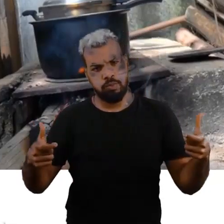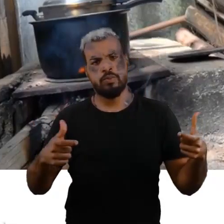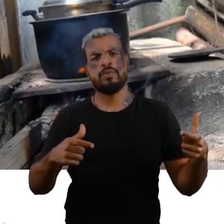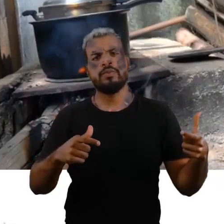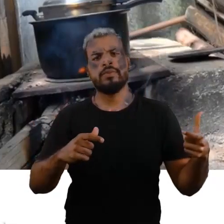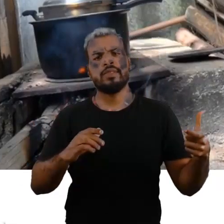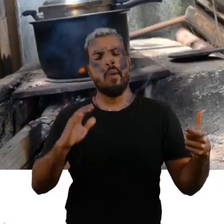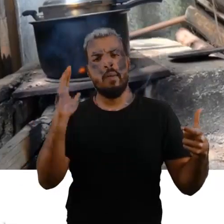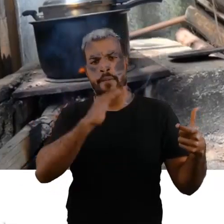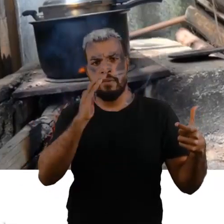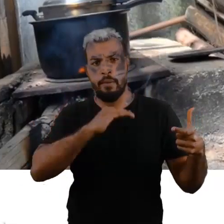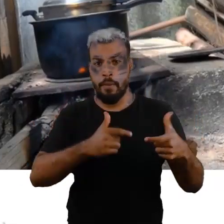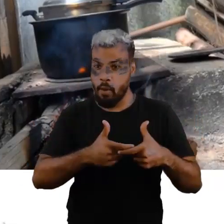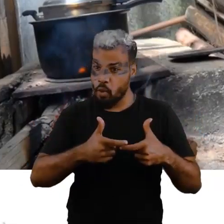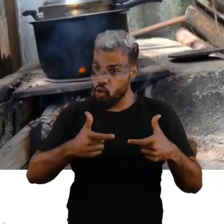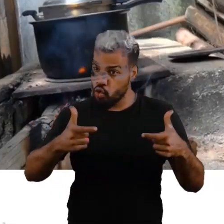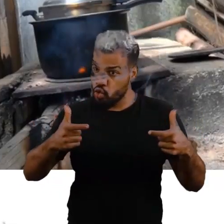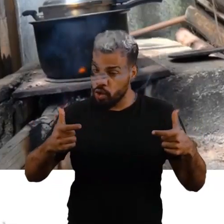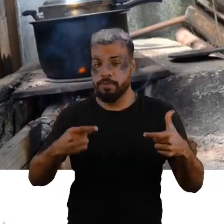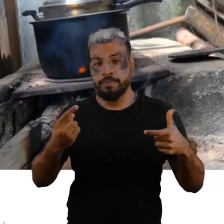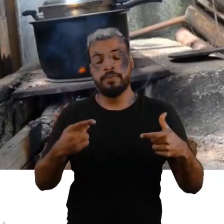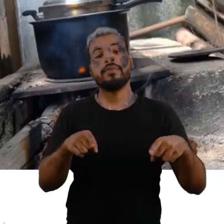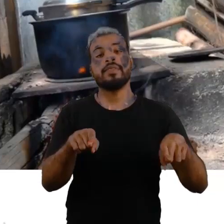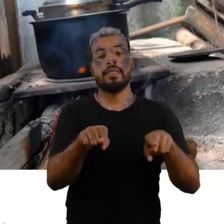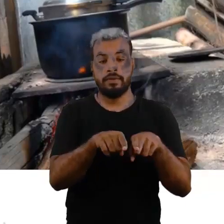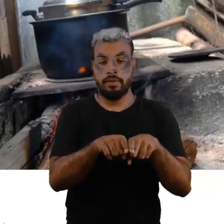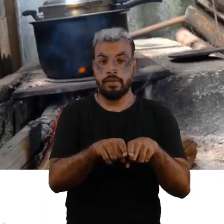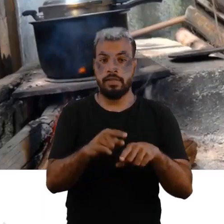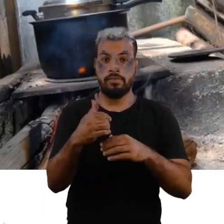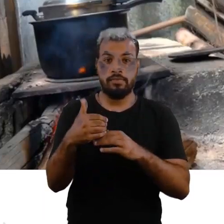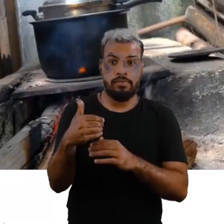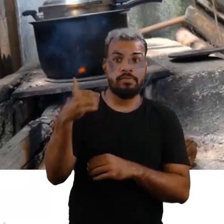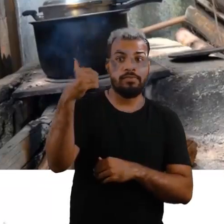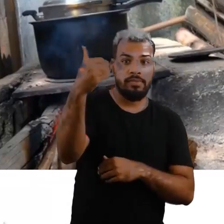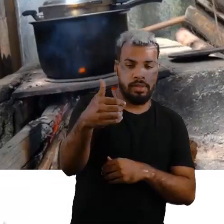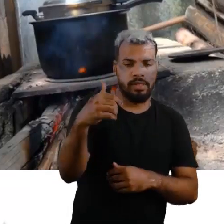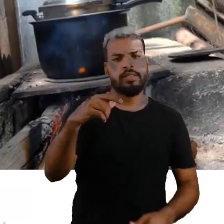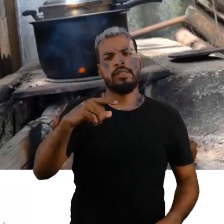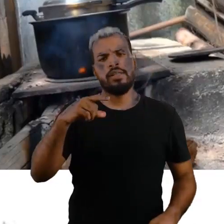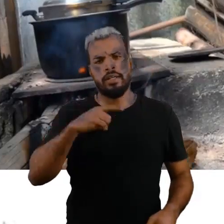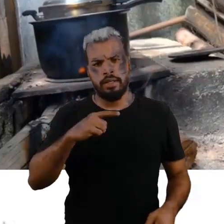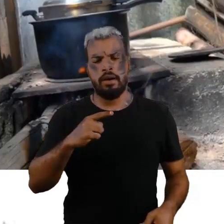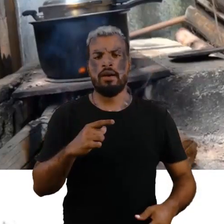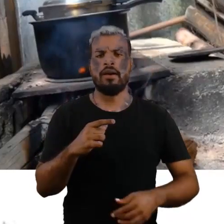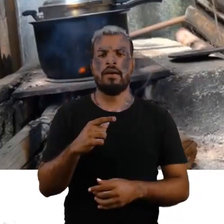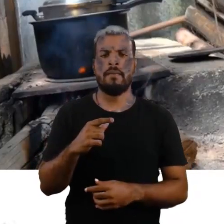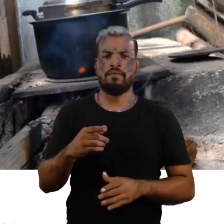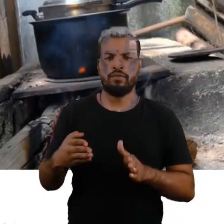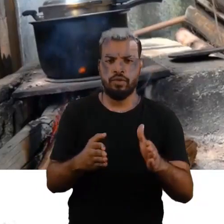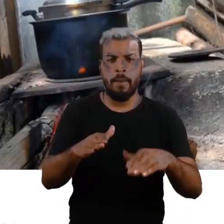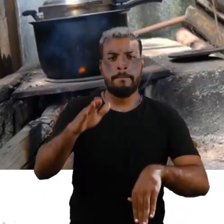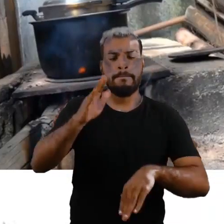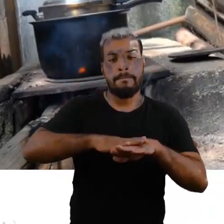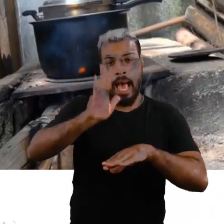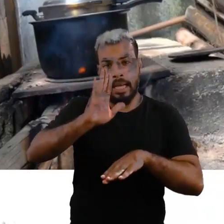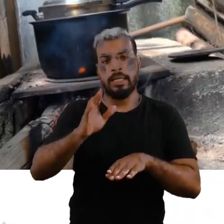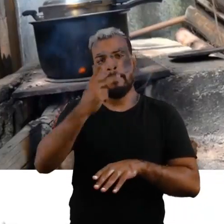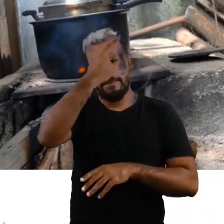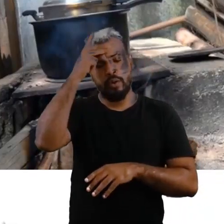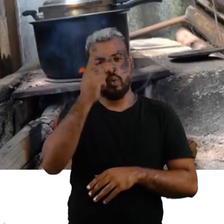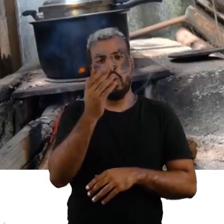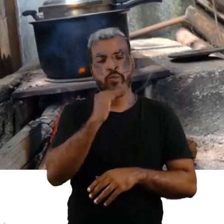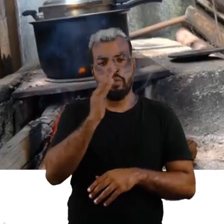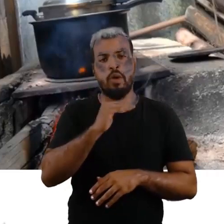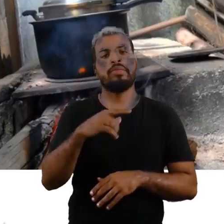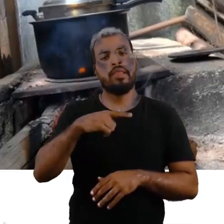crescendo, o consumo vem aumentando e se estima que mais para frente vamos ter mais gente e mais